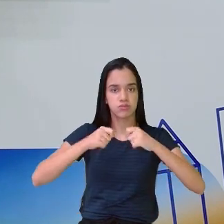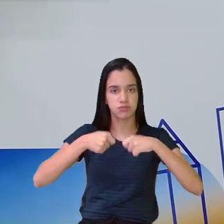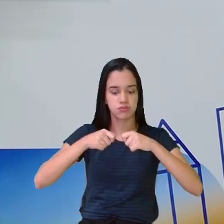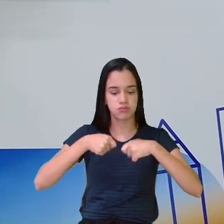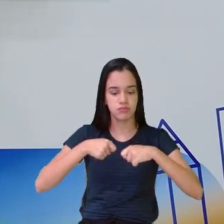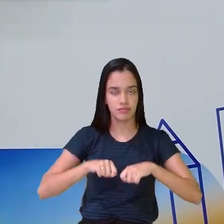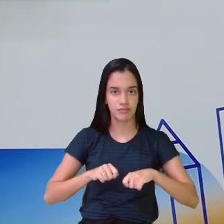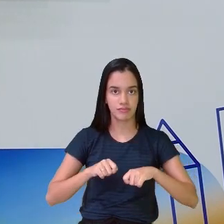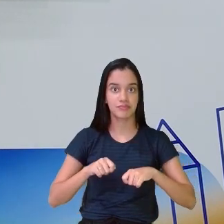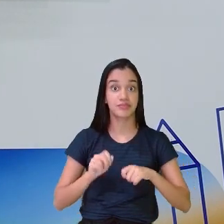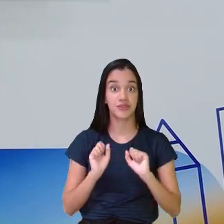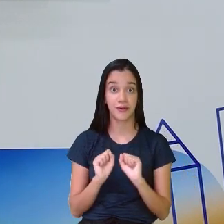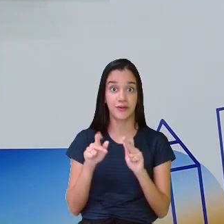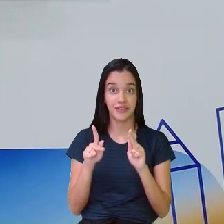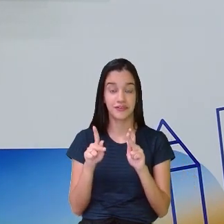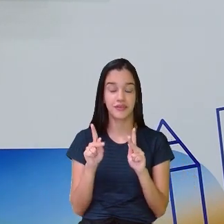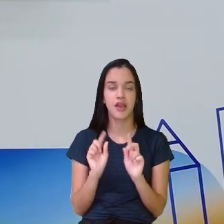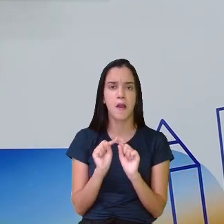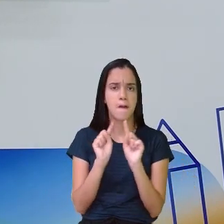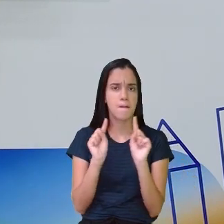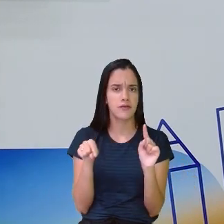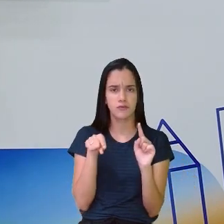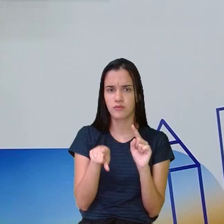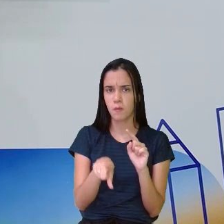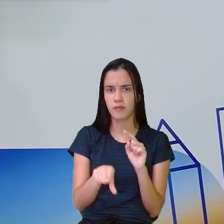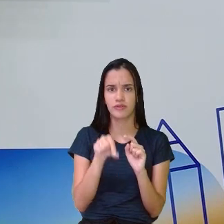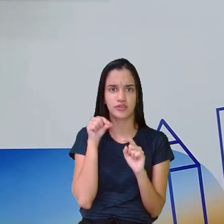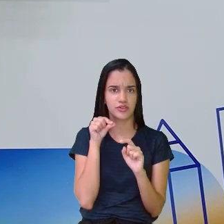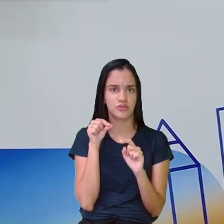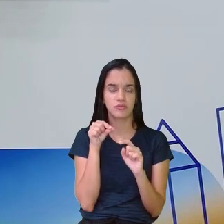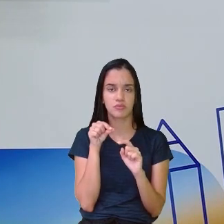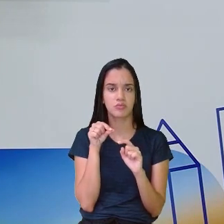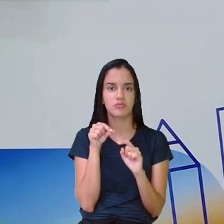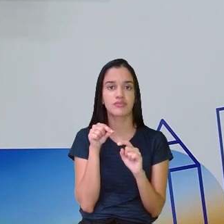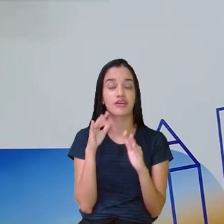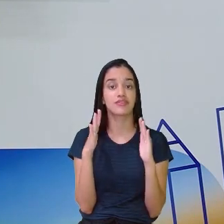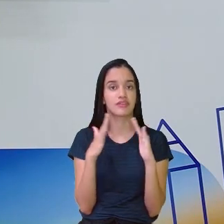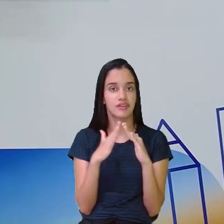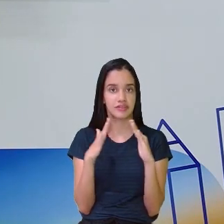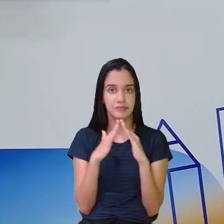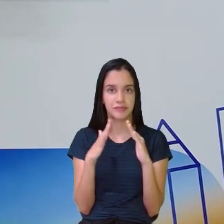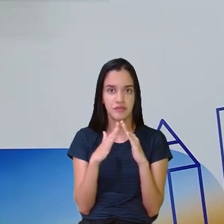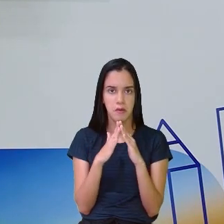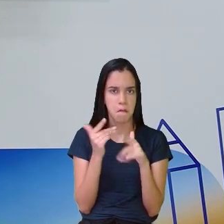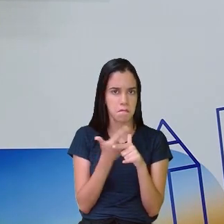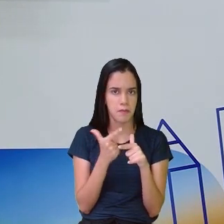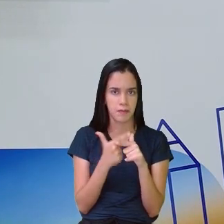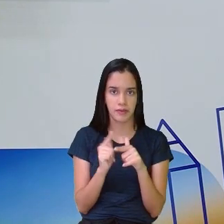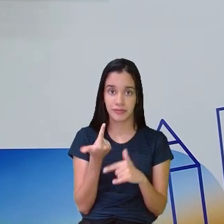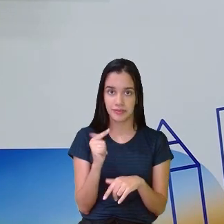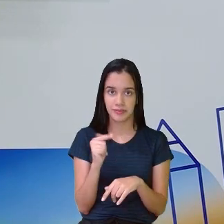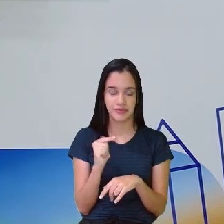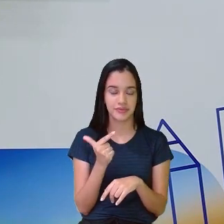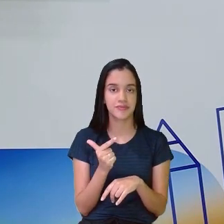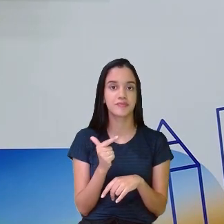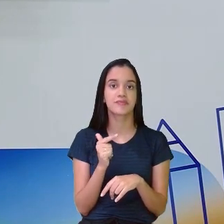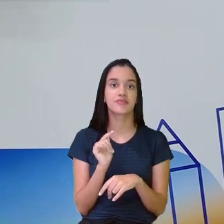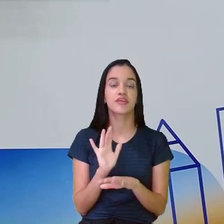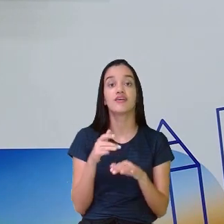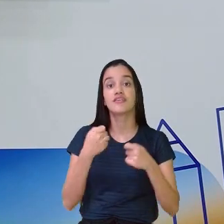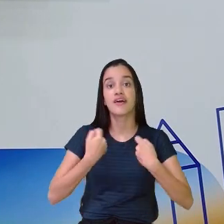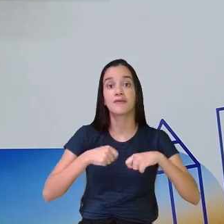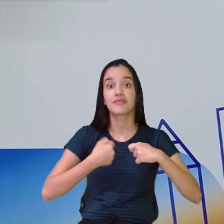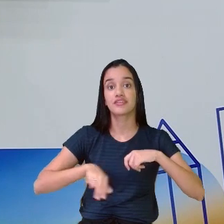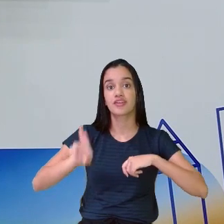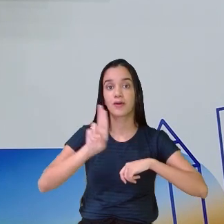esse tipo de artesanato, tá? Mas você pode escolher o cordão que você tiver na sua casa, não tem problema. Você vai